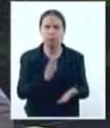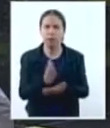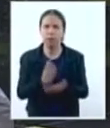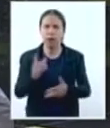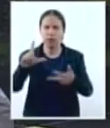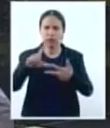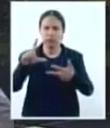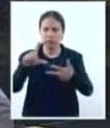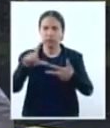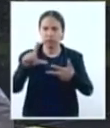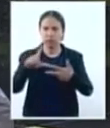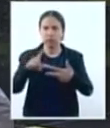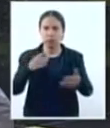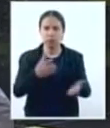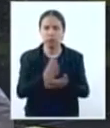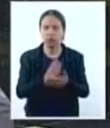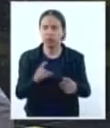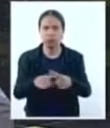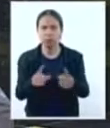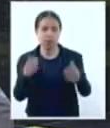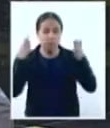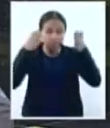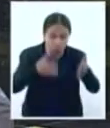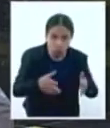uma linha